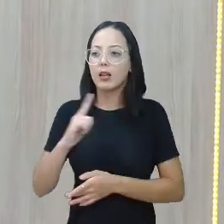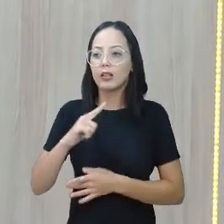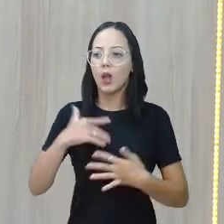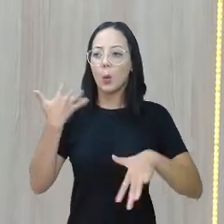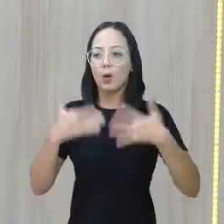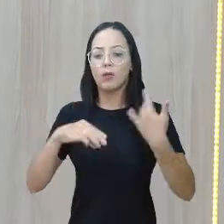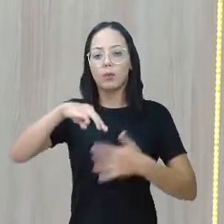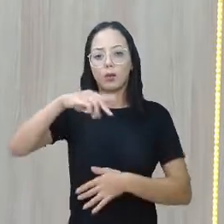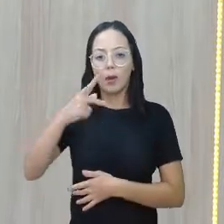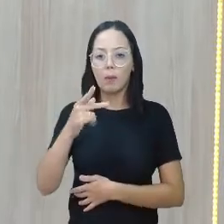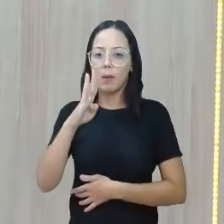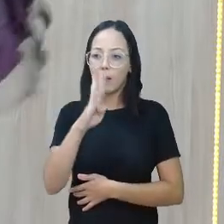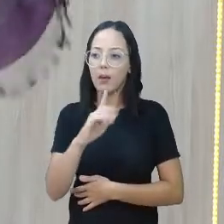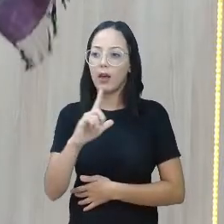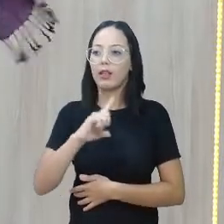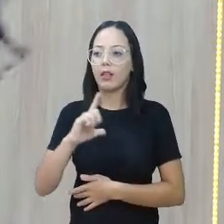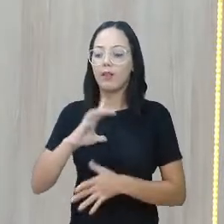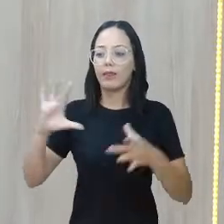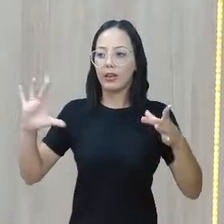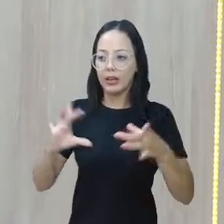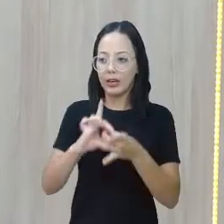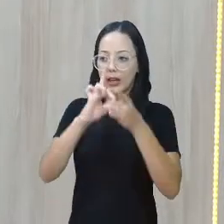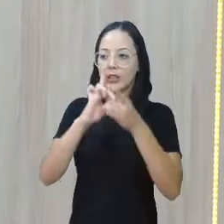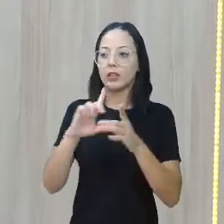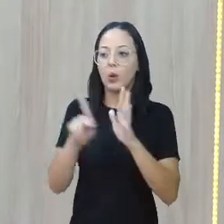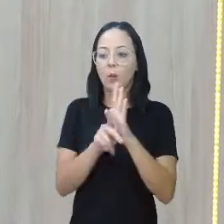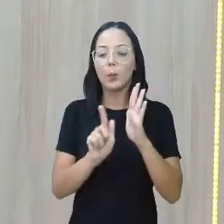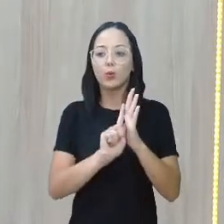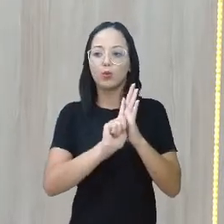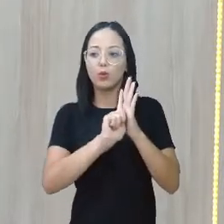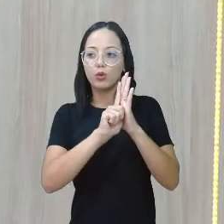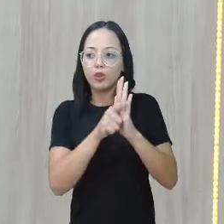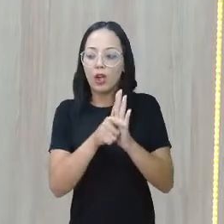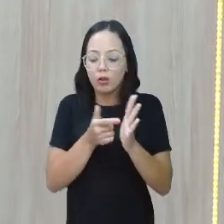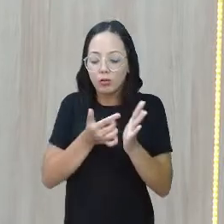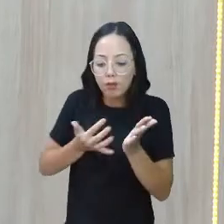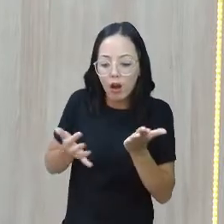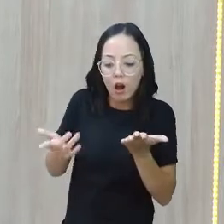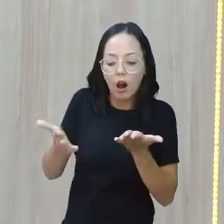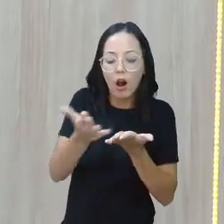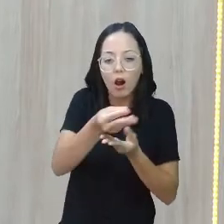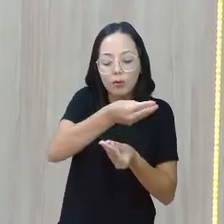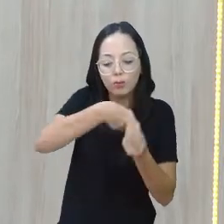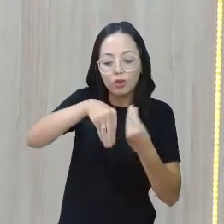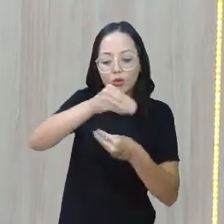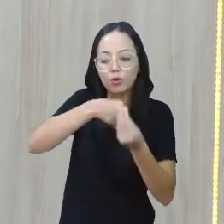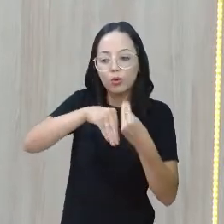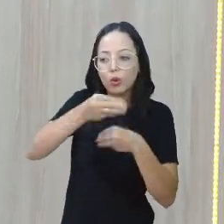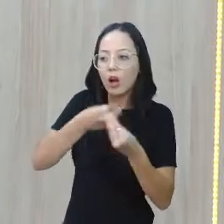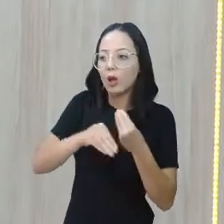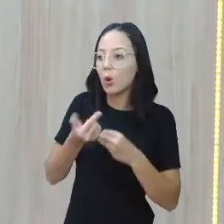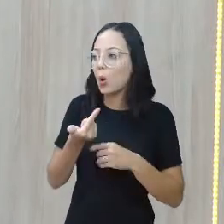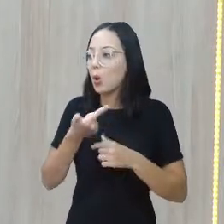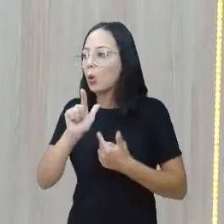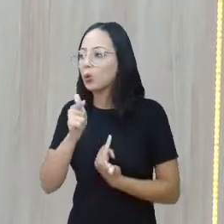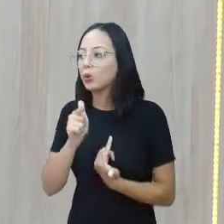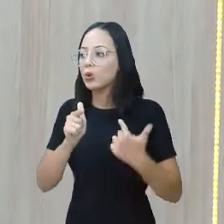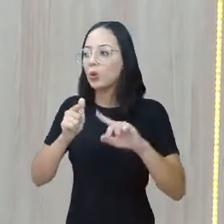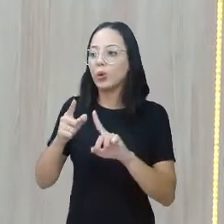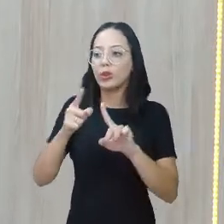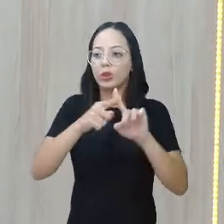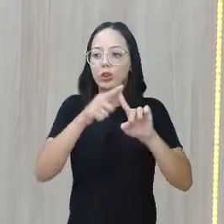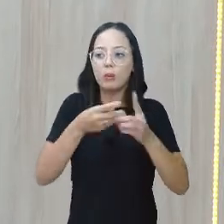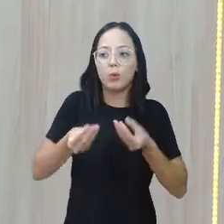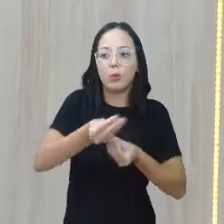movimento MPB, ele foi um gênero musical que abarcou outros e tirou, né,